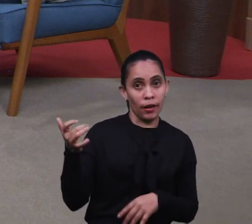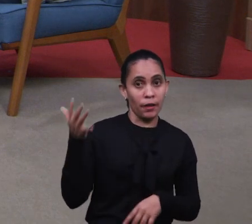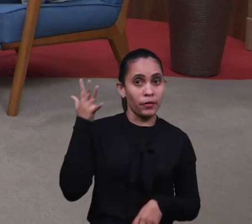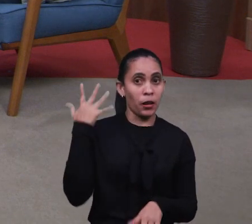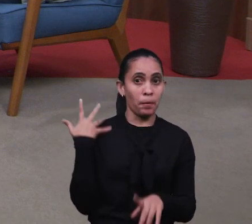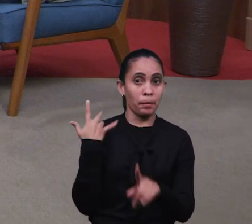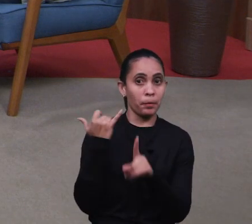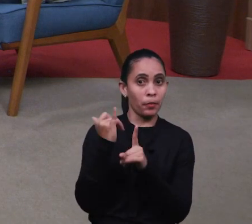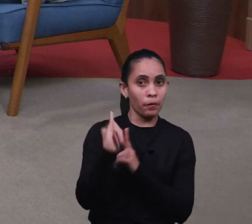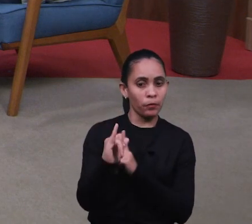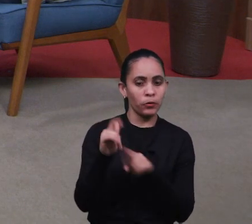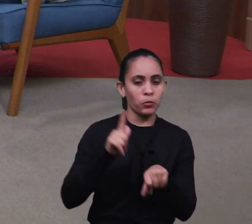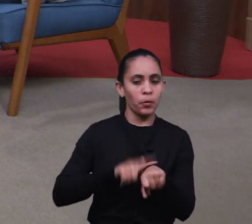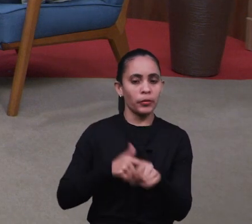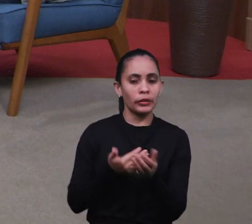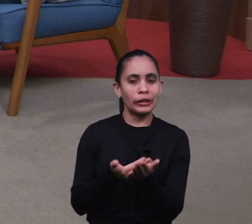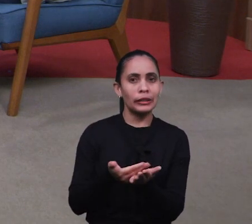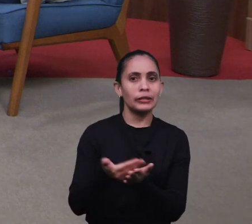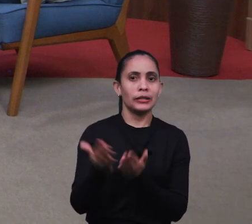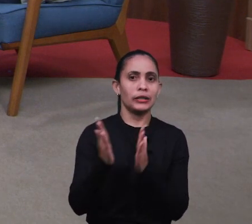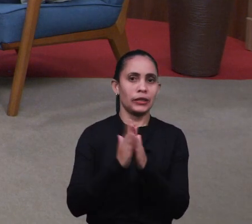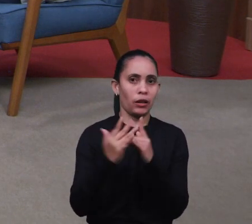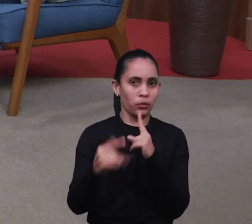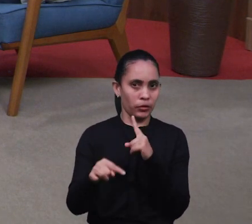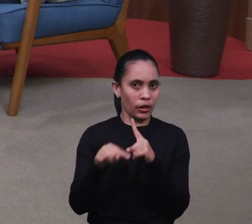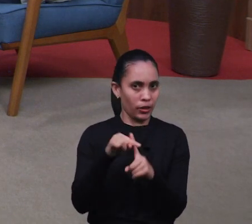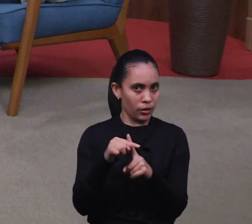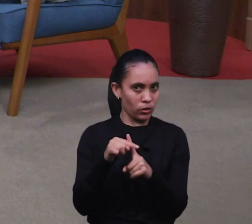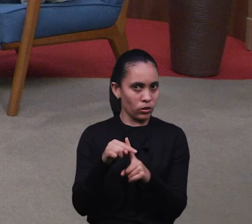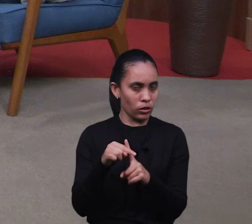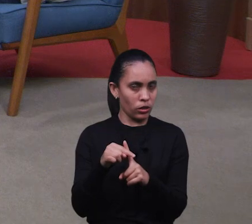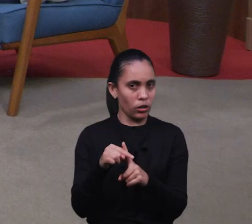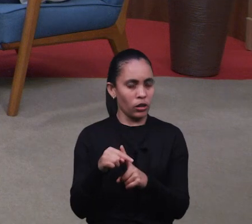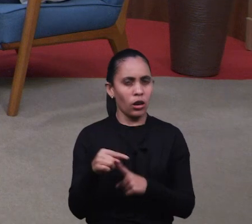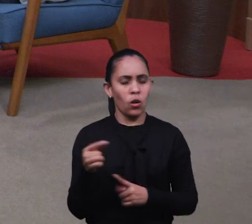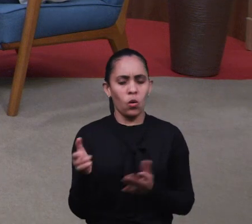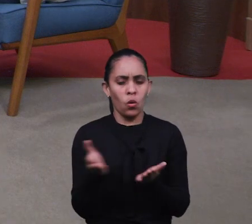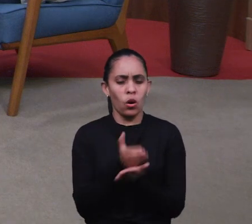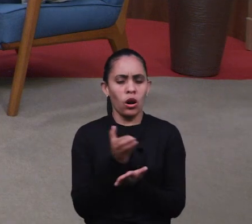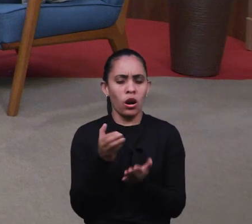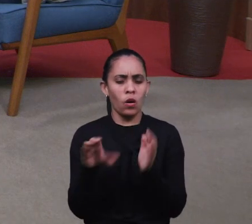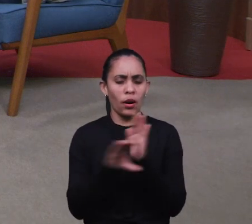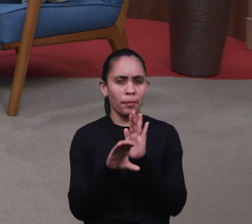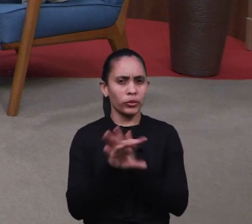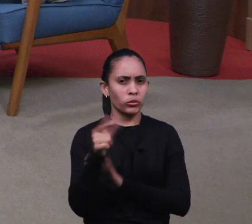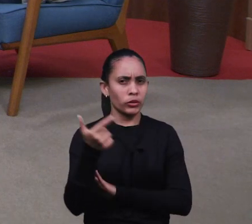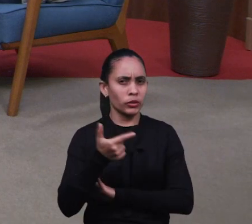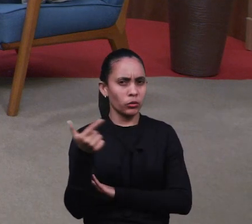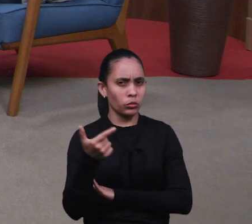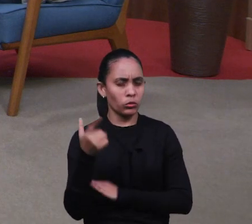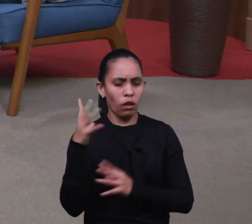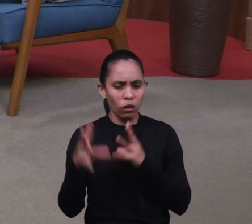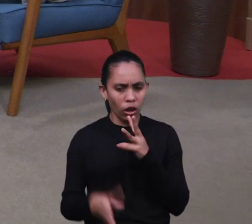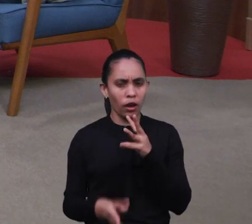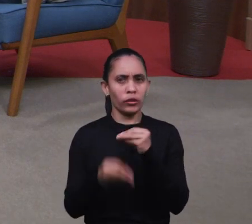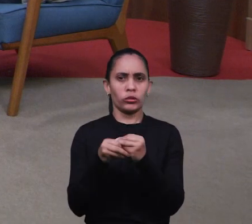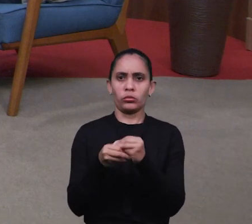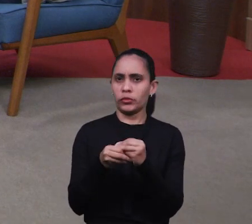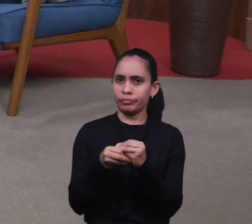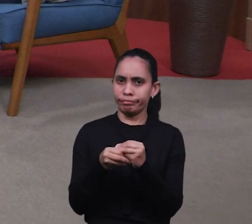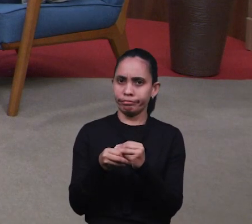profeticamente àquele momento inicial da história da igreja. E o segundo capítulo, ele meio que resume o livro de Cantares.